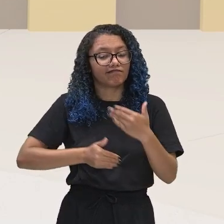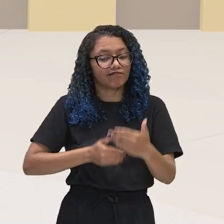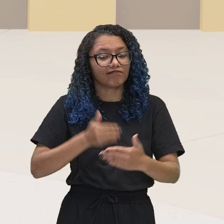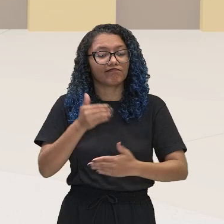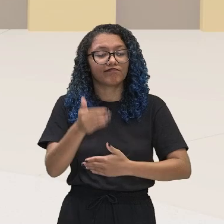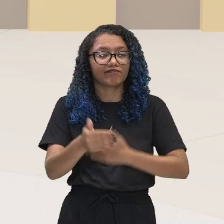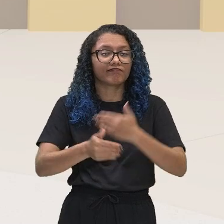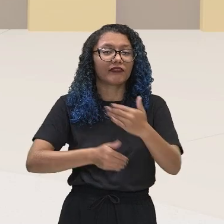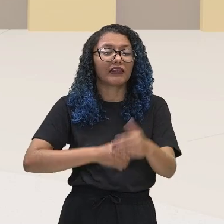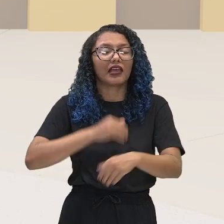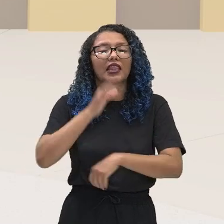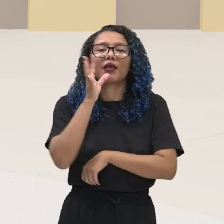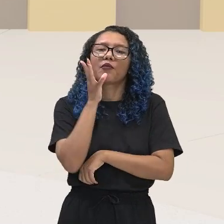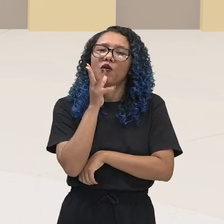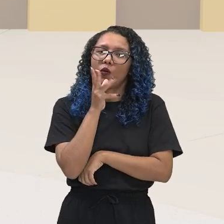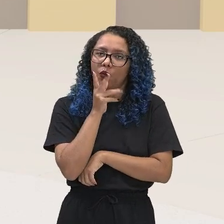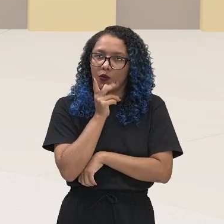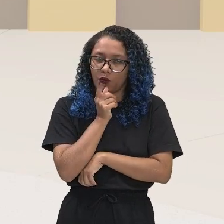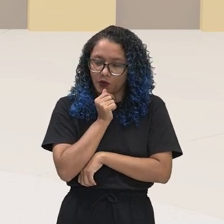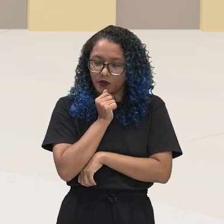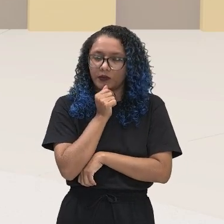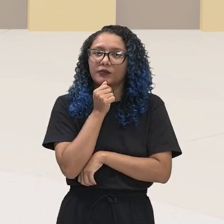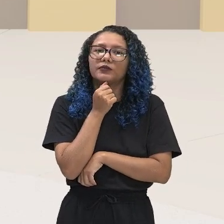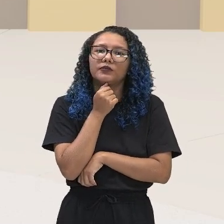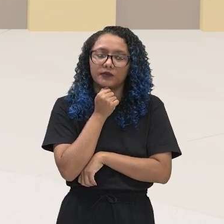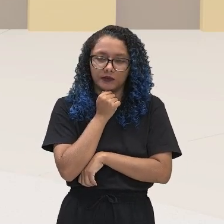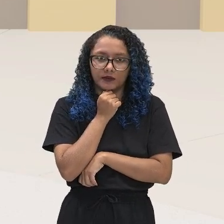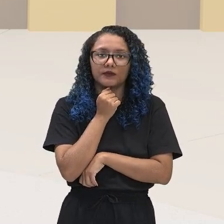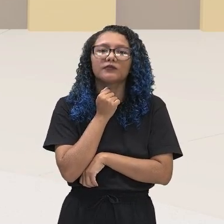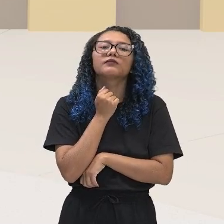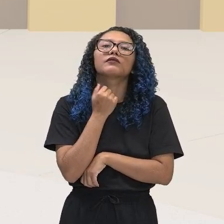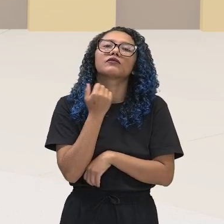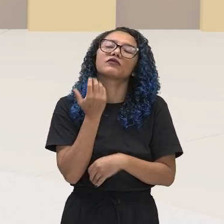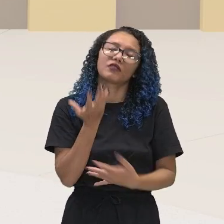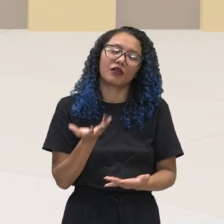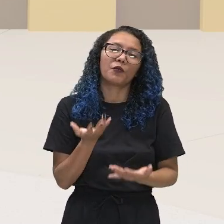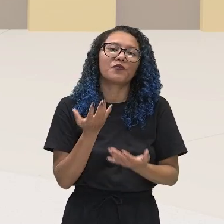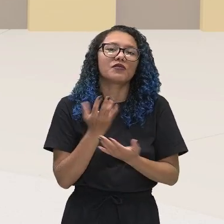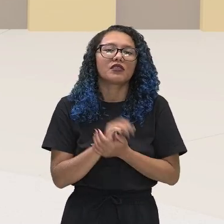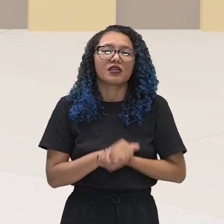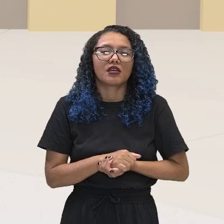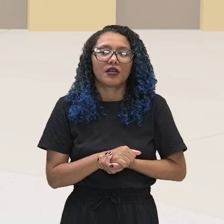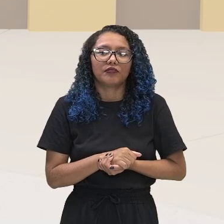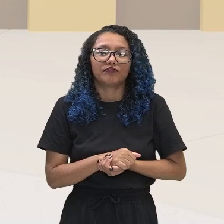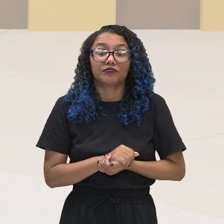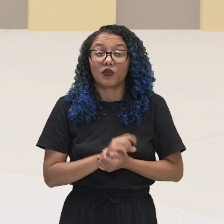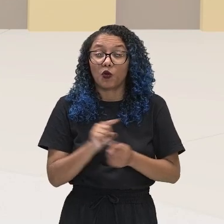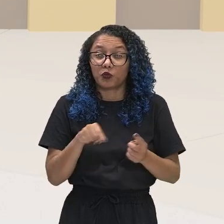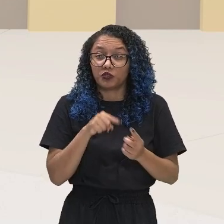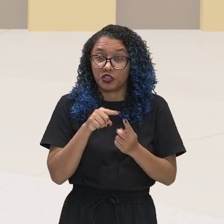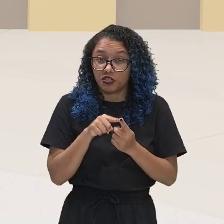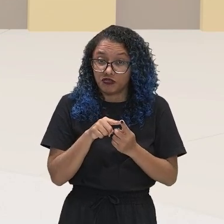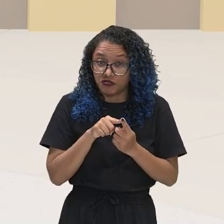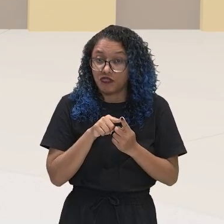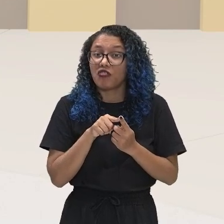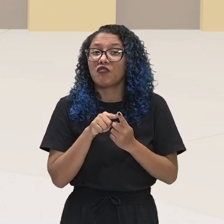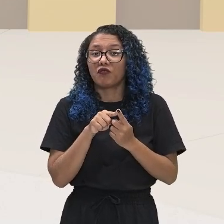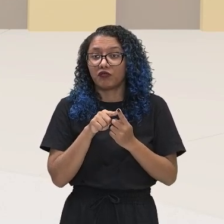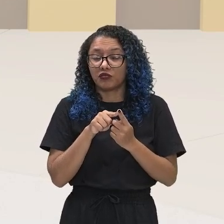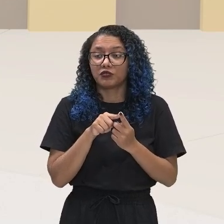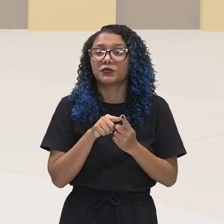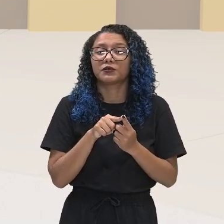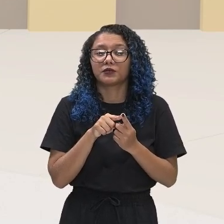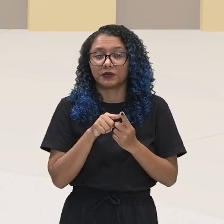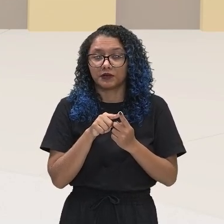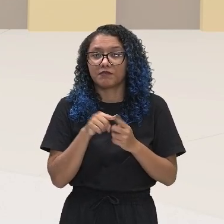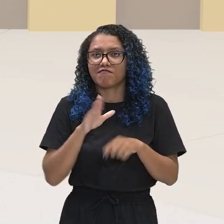aí, nós estamos falando de metas que serão realizadas, né? Coisas grandes, para realizar algo